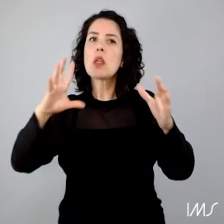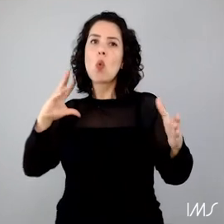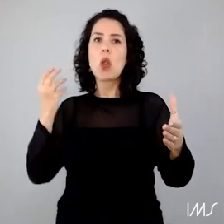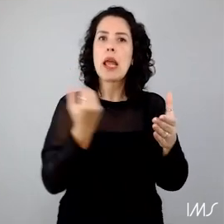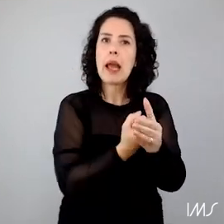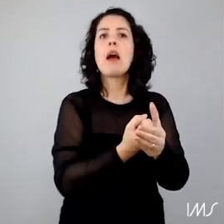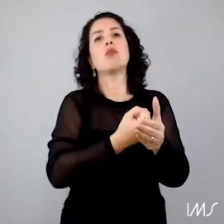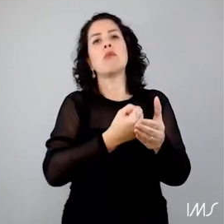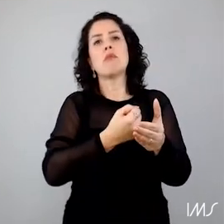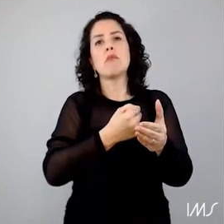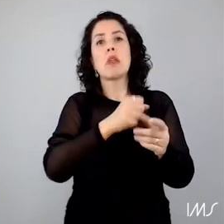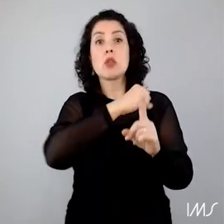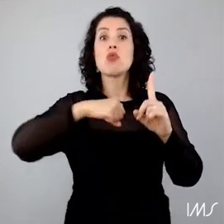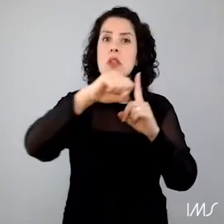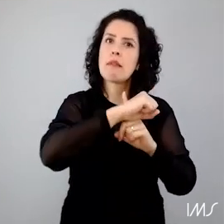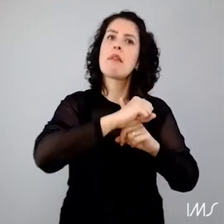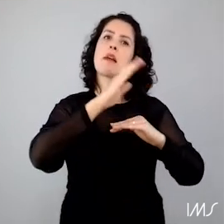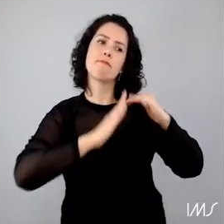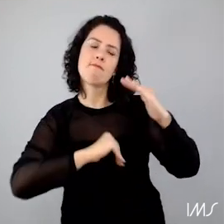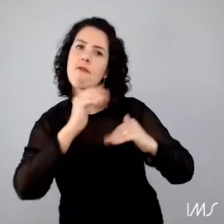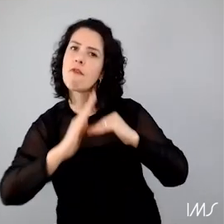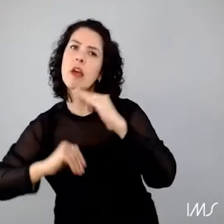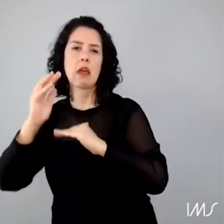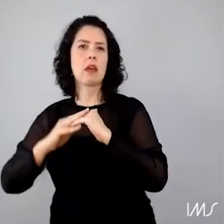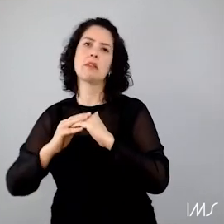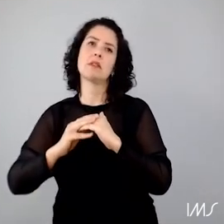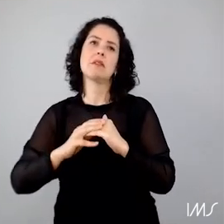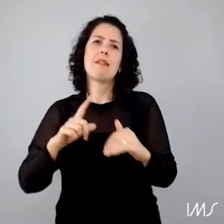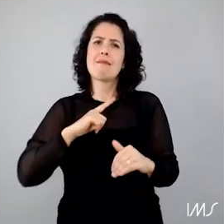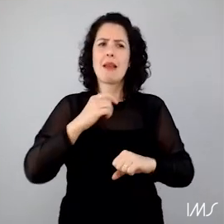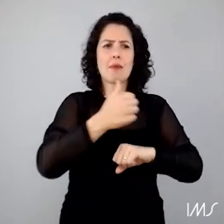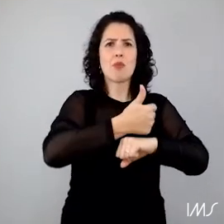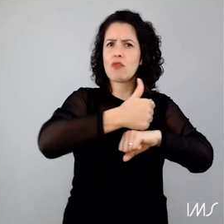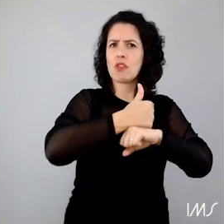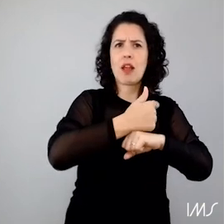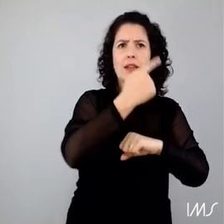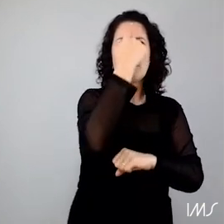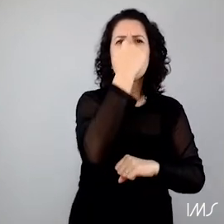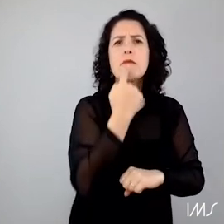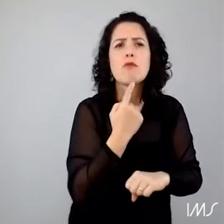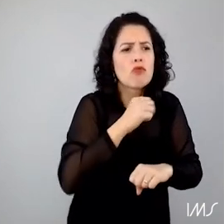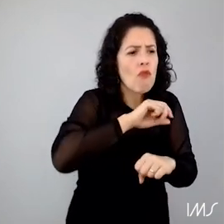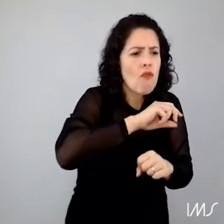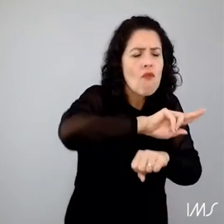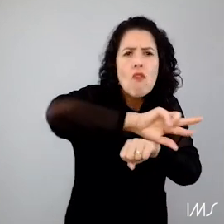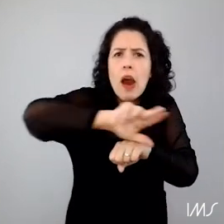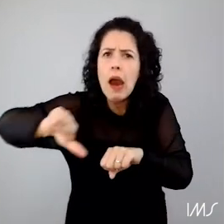né, que vão desde artistas, no sentido criativo, a documentaristas,